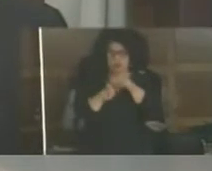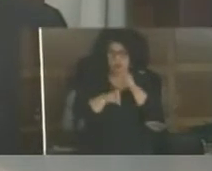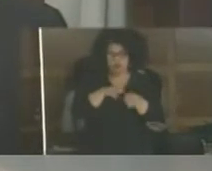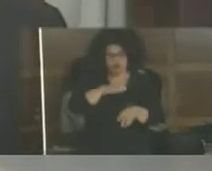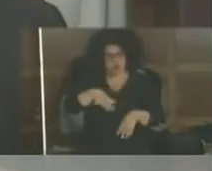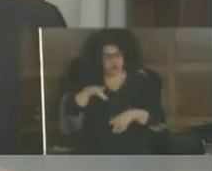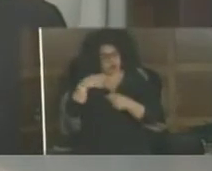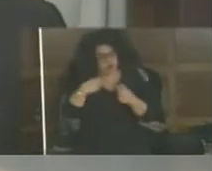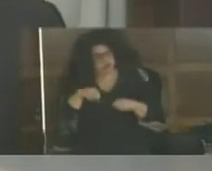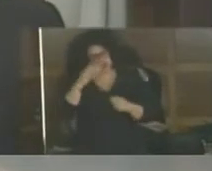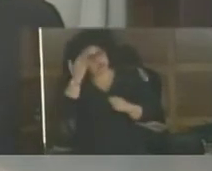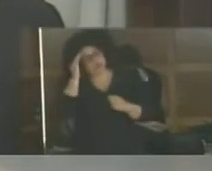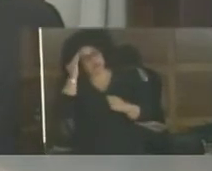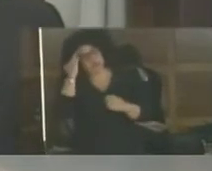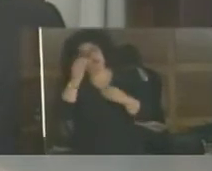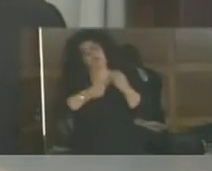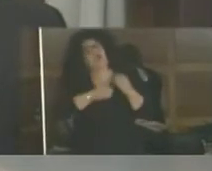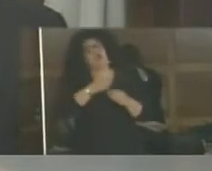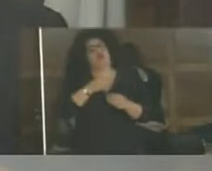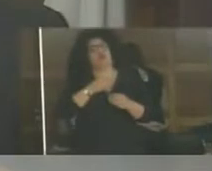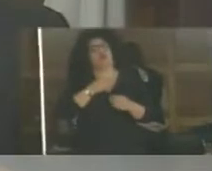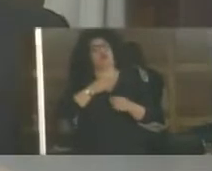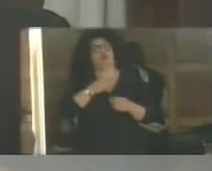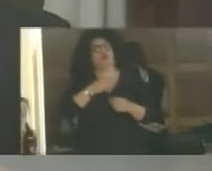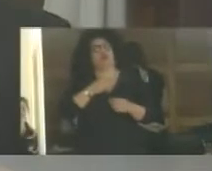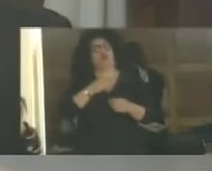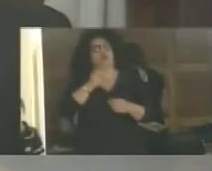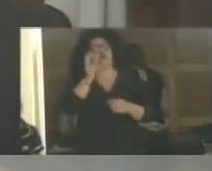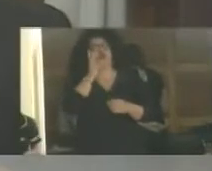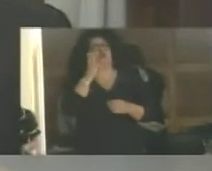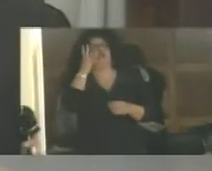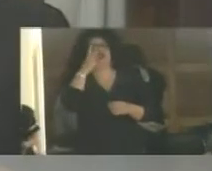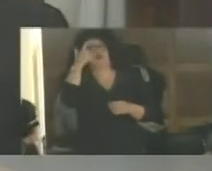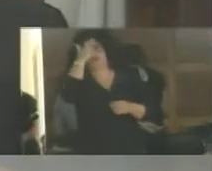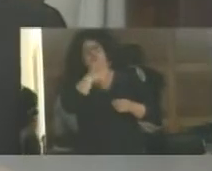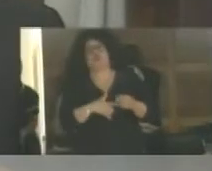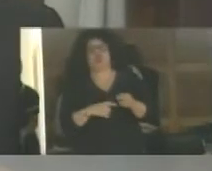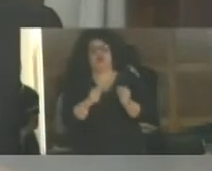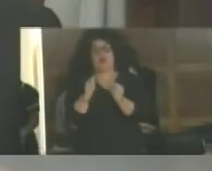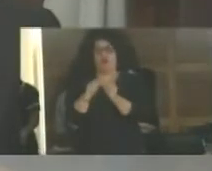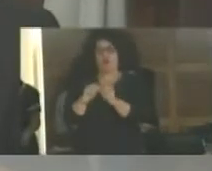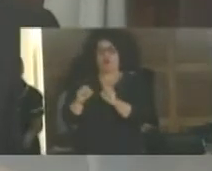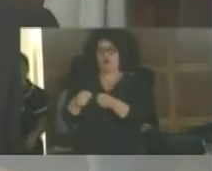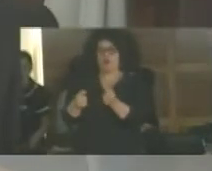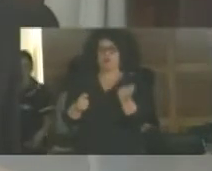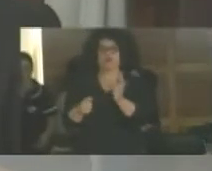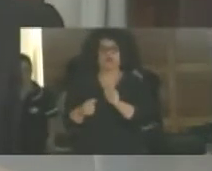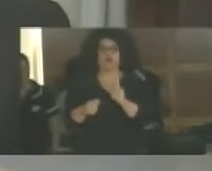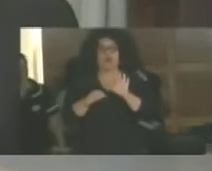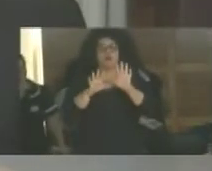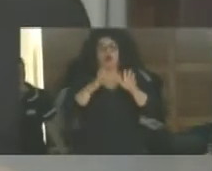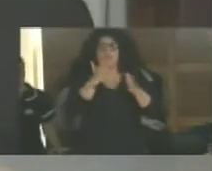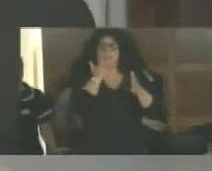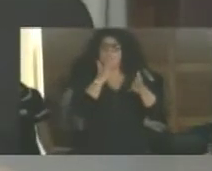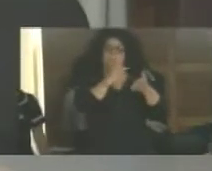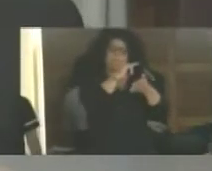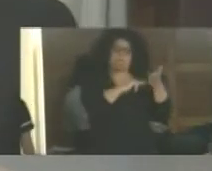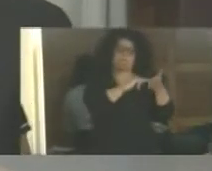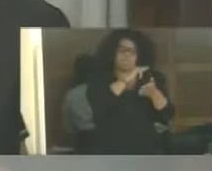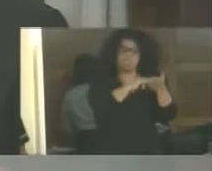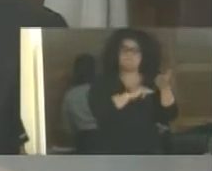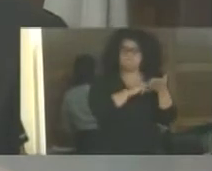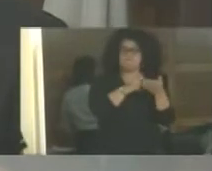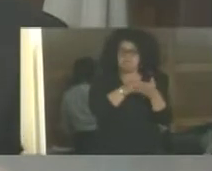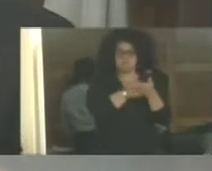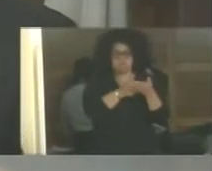tem que entender o papel do político. O político, o vereador, ele não faz a obra, mas ele transforma o pedido do morador